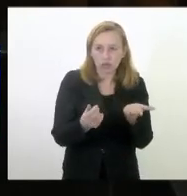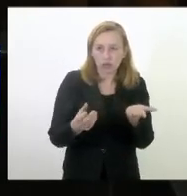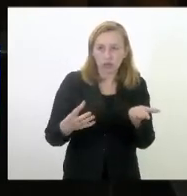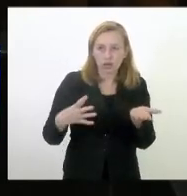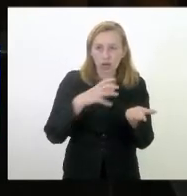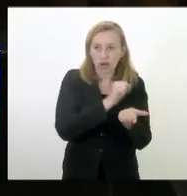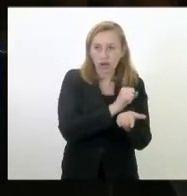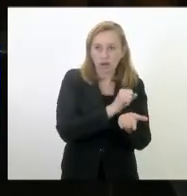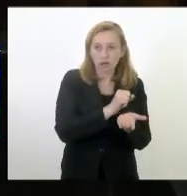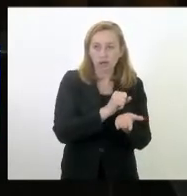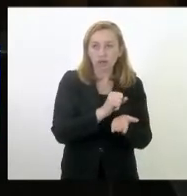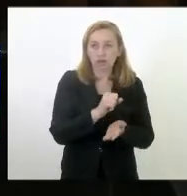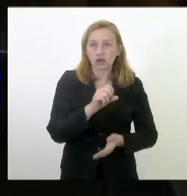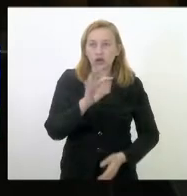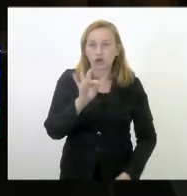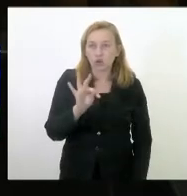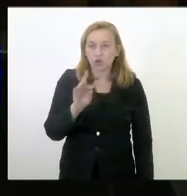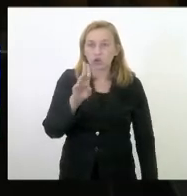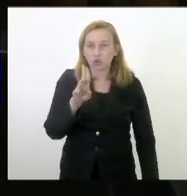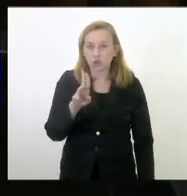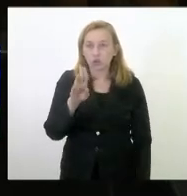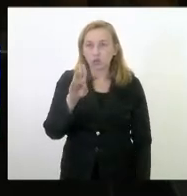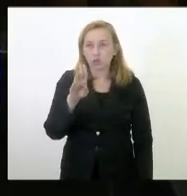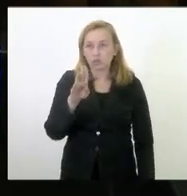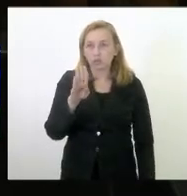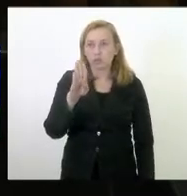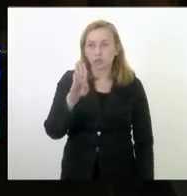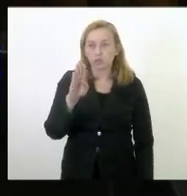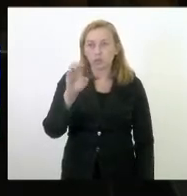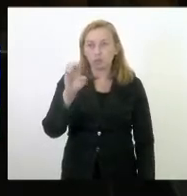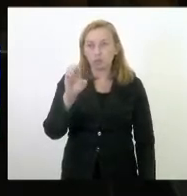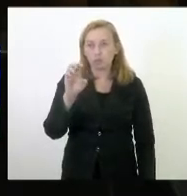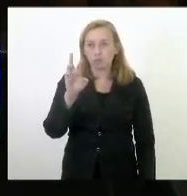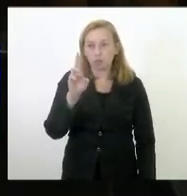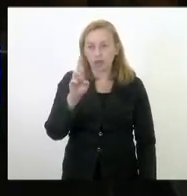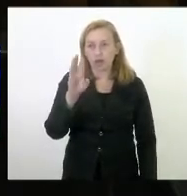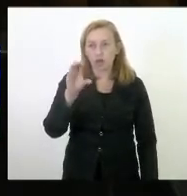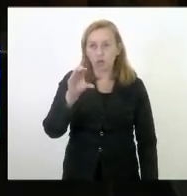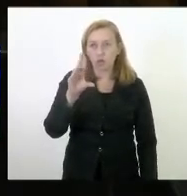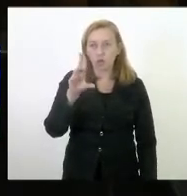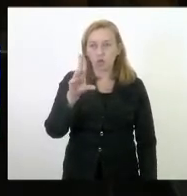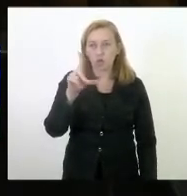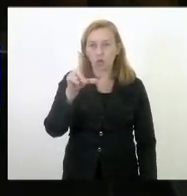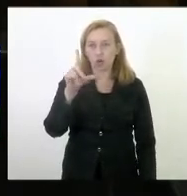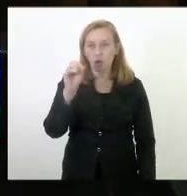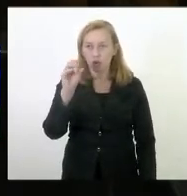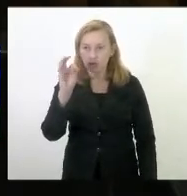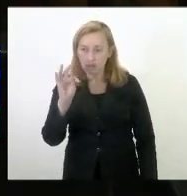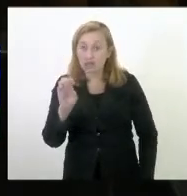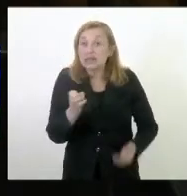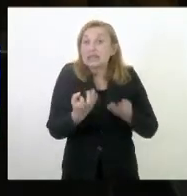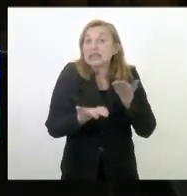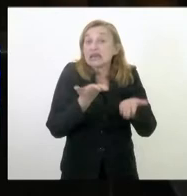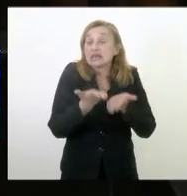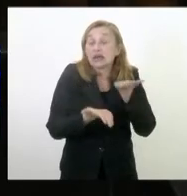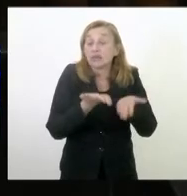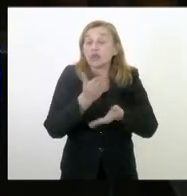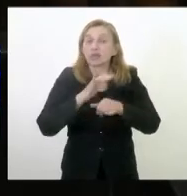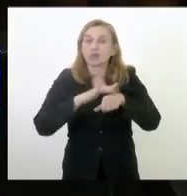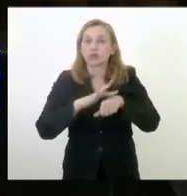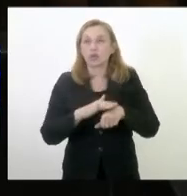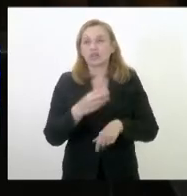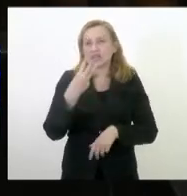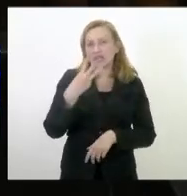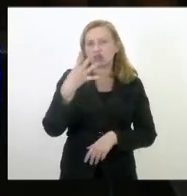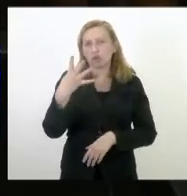portadores de tuberculose que estão em tratamento. Porque, afinal de contas, a gente está falando de 3, 4 mil pessoas, Márcio, que se